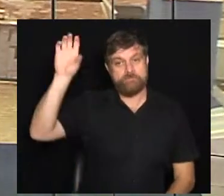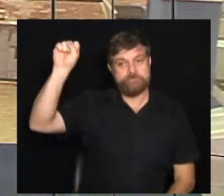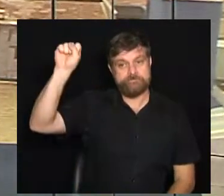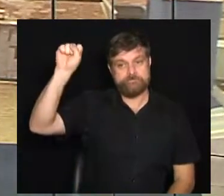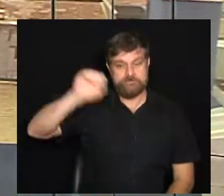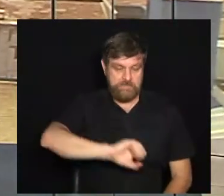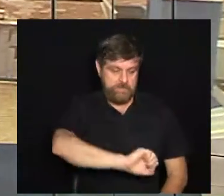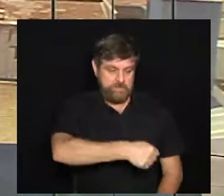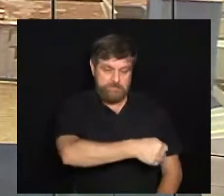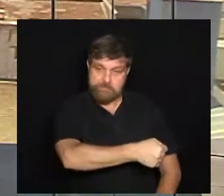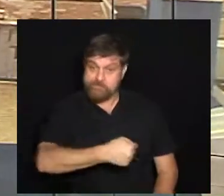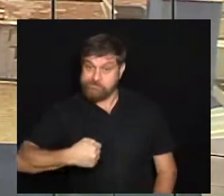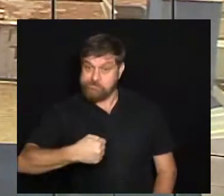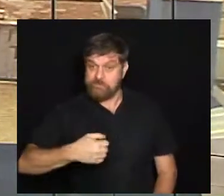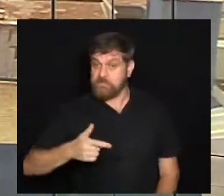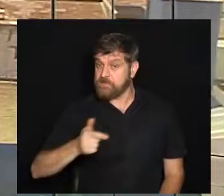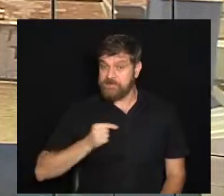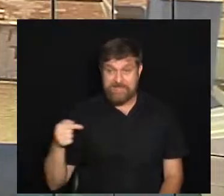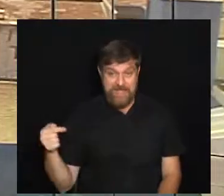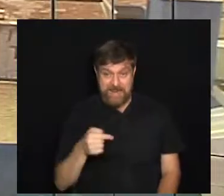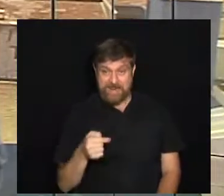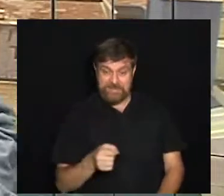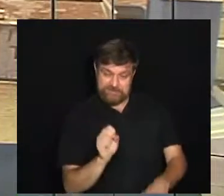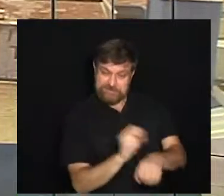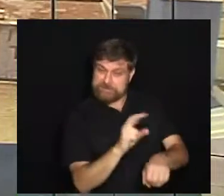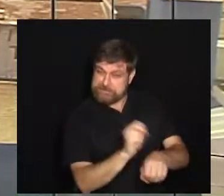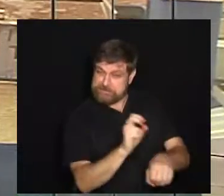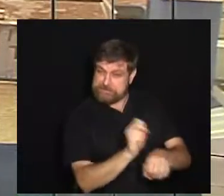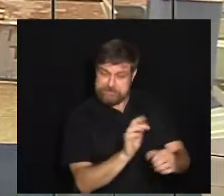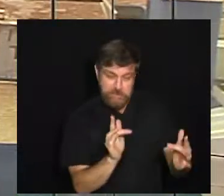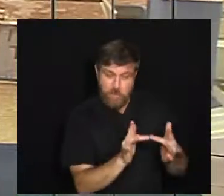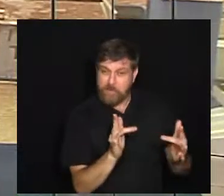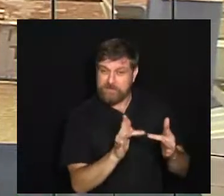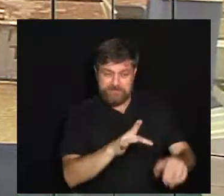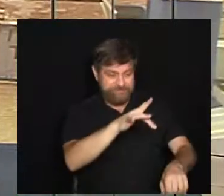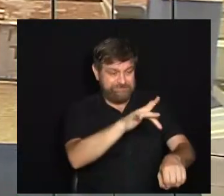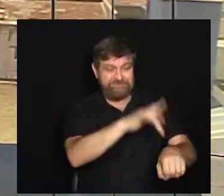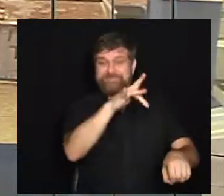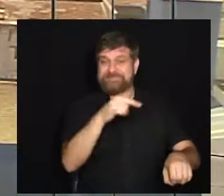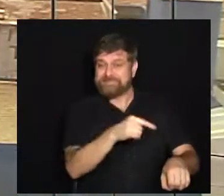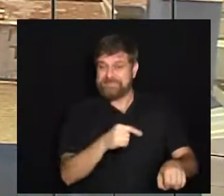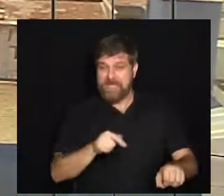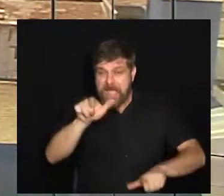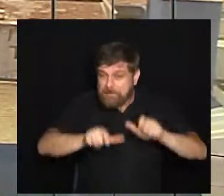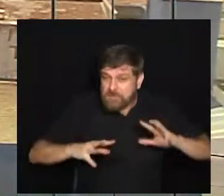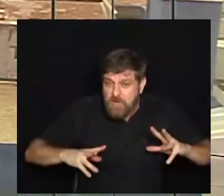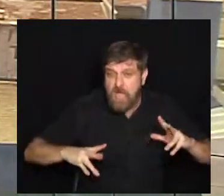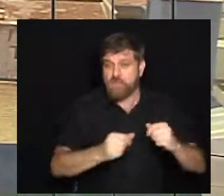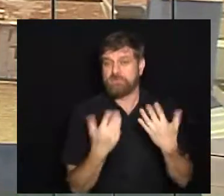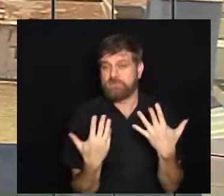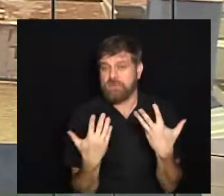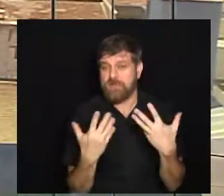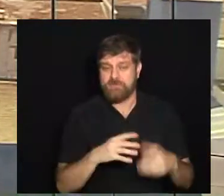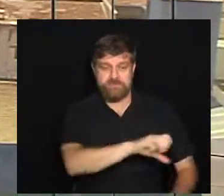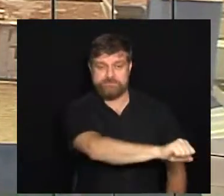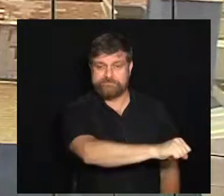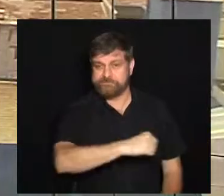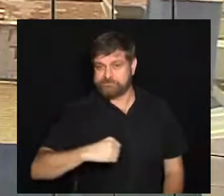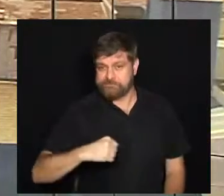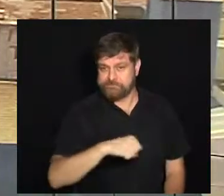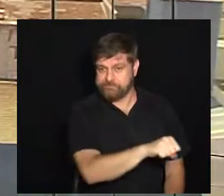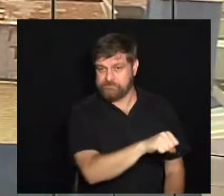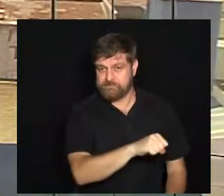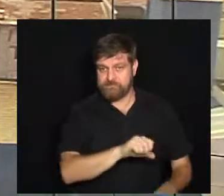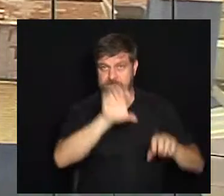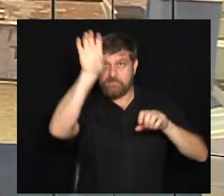preferenciais de infecção pelo coronavírus de contagem pelo coronavírus né porque são lugares onde todo mundo põe a mão então em qualquer